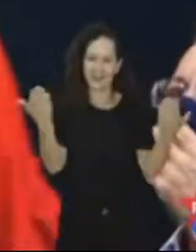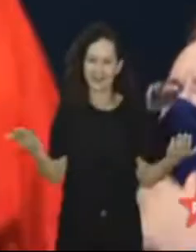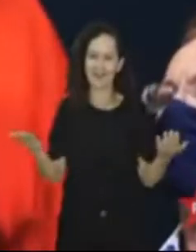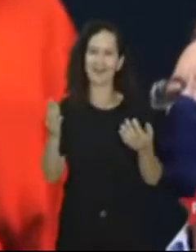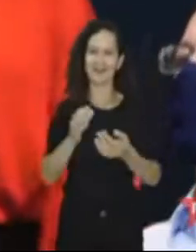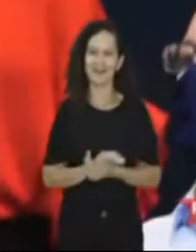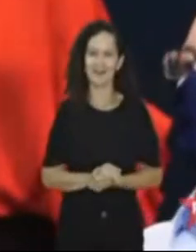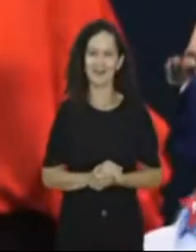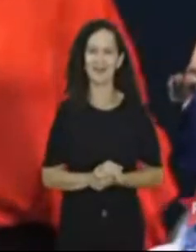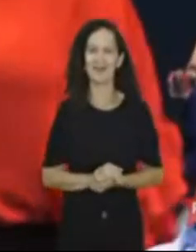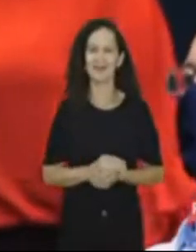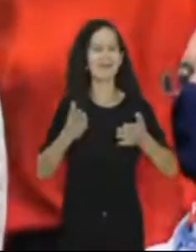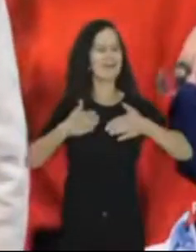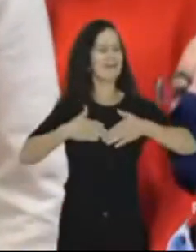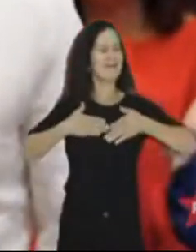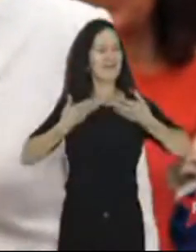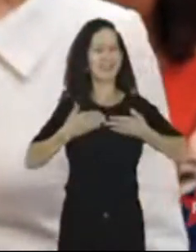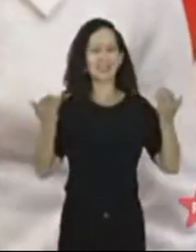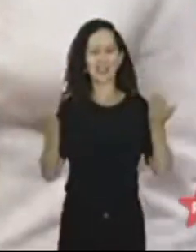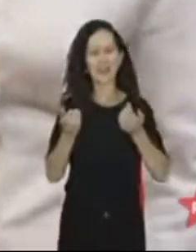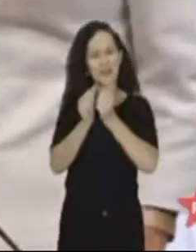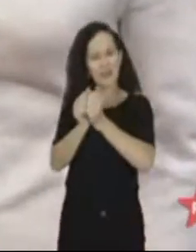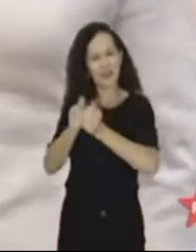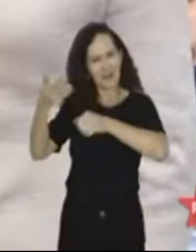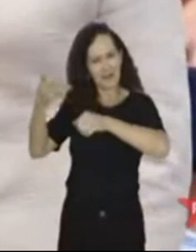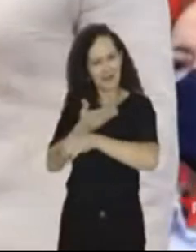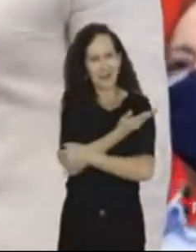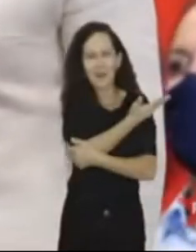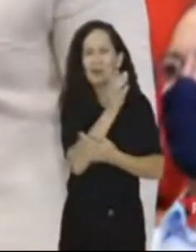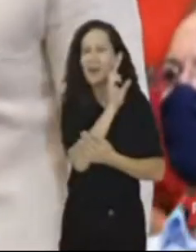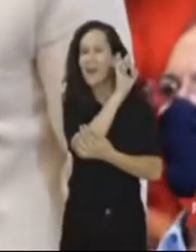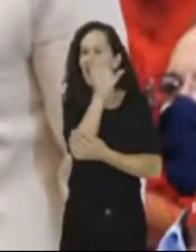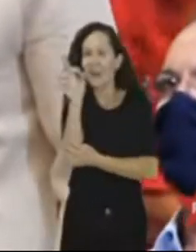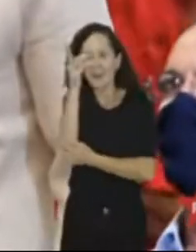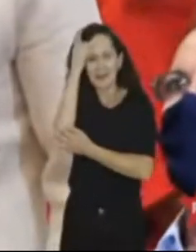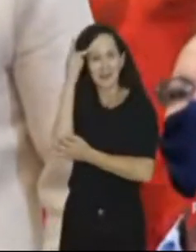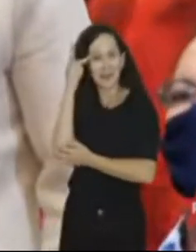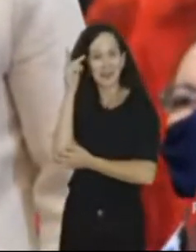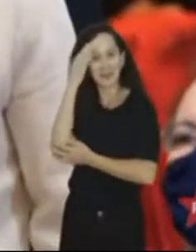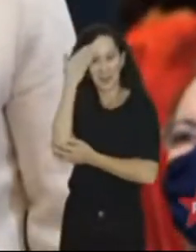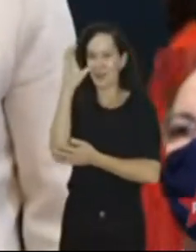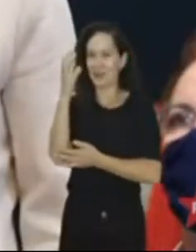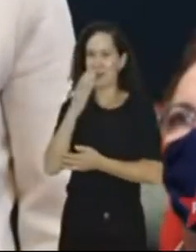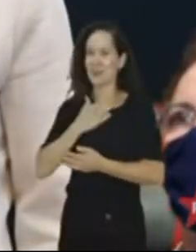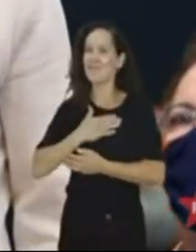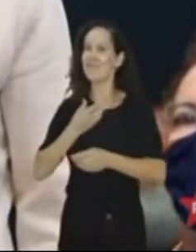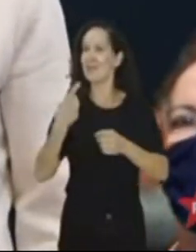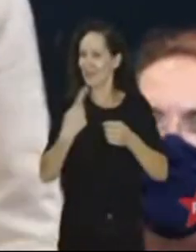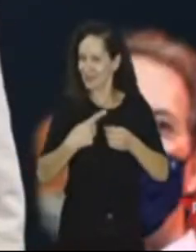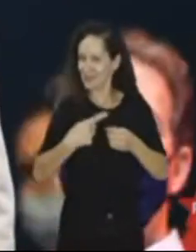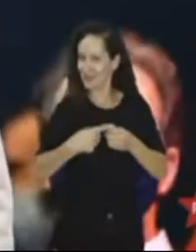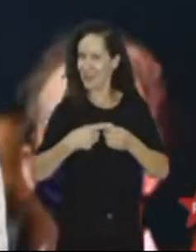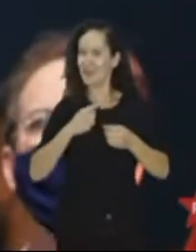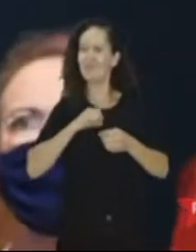Alegria muito grande estar aqui com todos e todas vocês em Curitiba, minha cidade, está no meu estado do